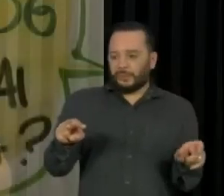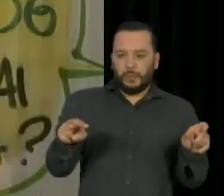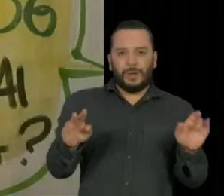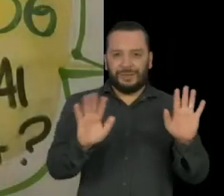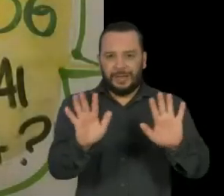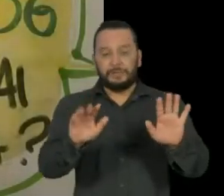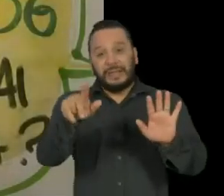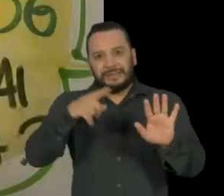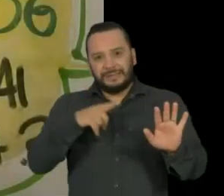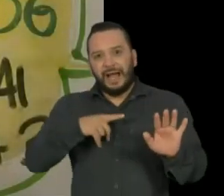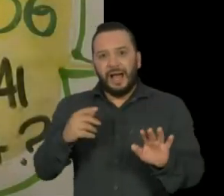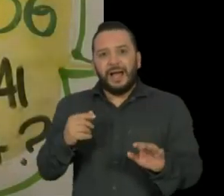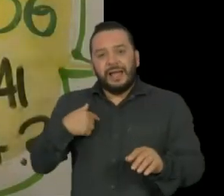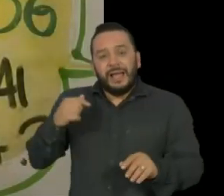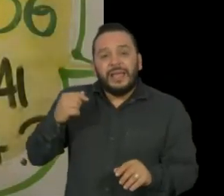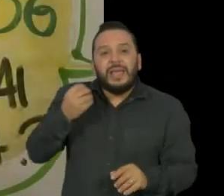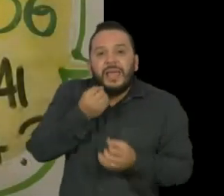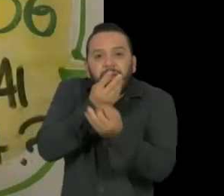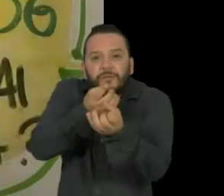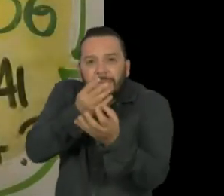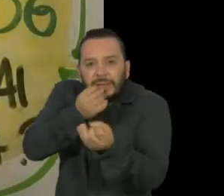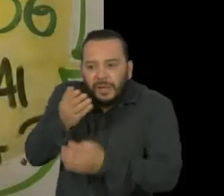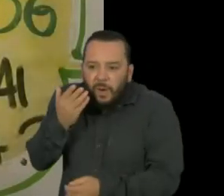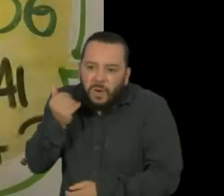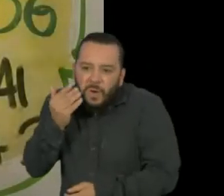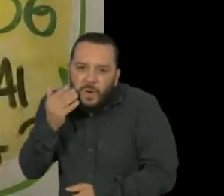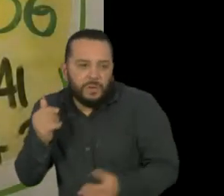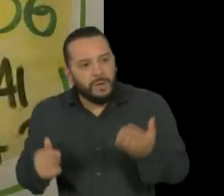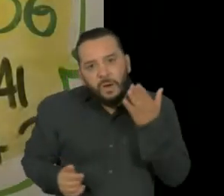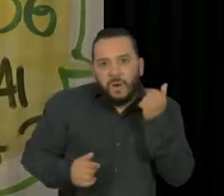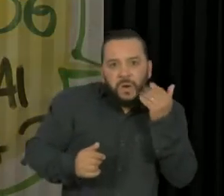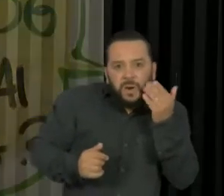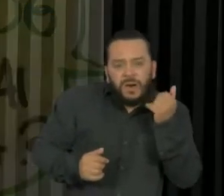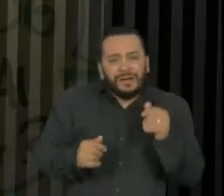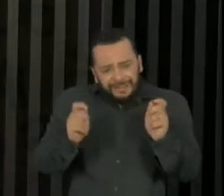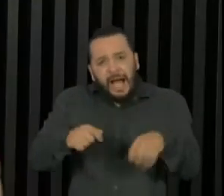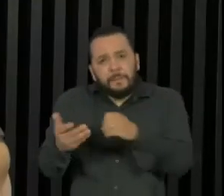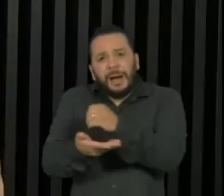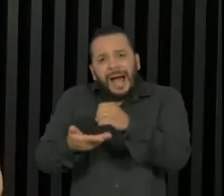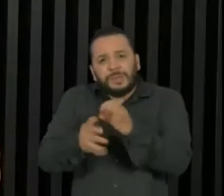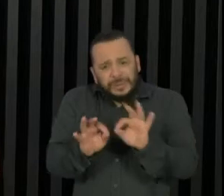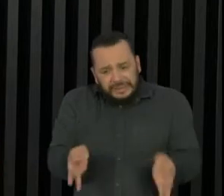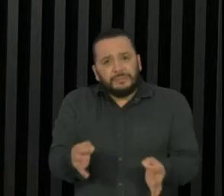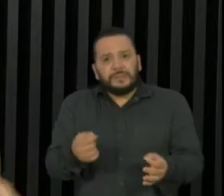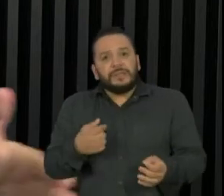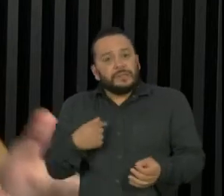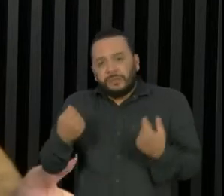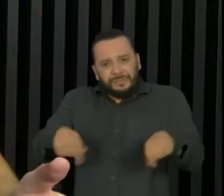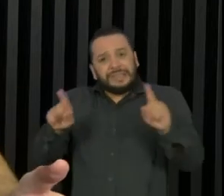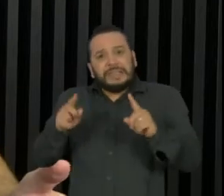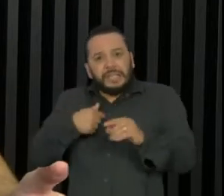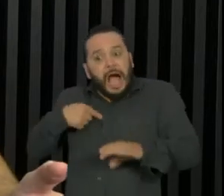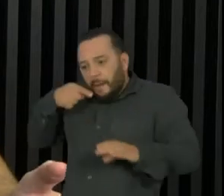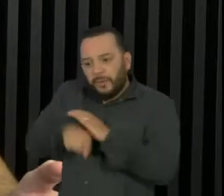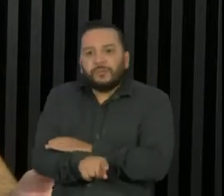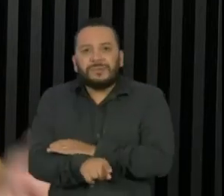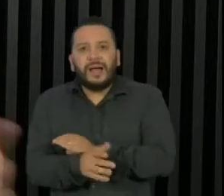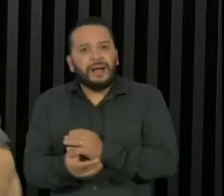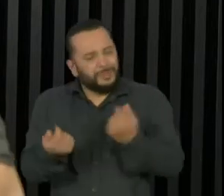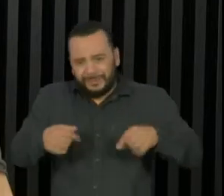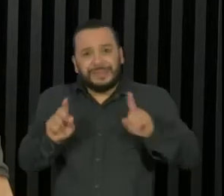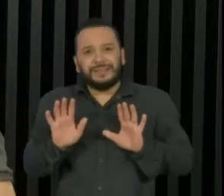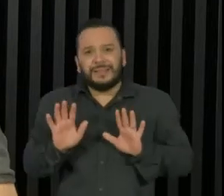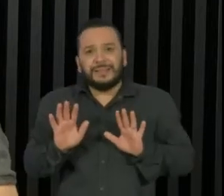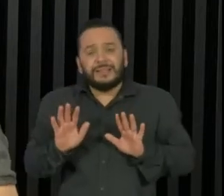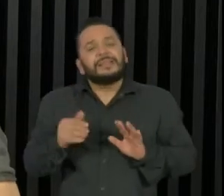a respeito de uma coisa e você pode se informar a respeito de outra de uma maneira básica. Você não precisa se aprofundar para entender a ameaça que representa o atual governo.